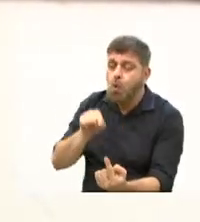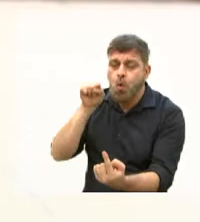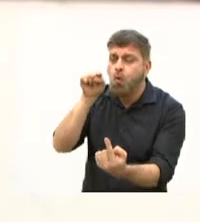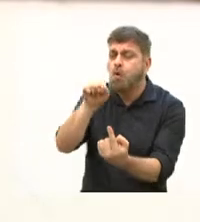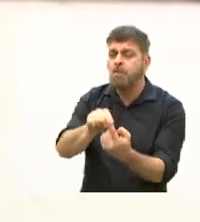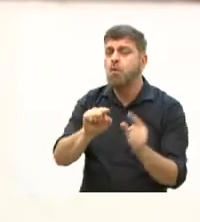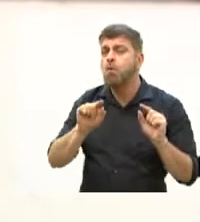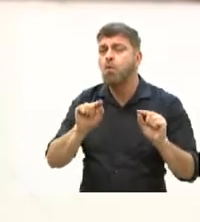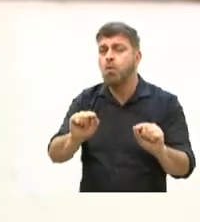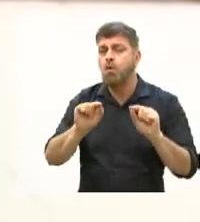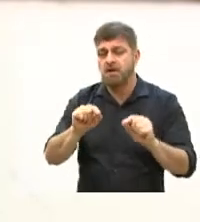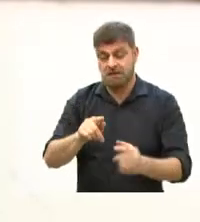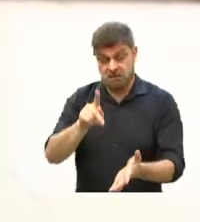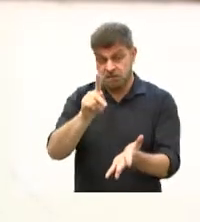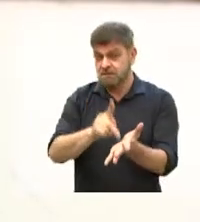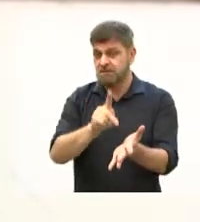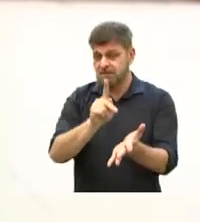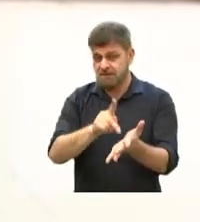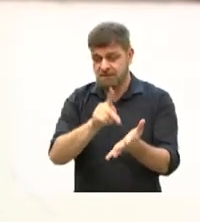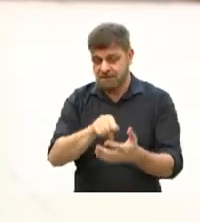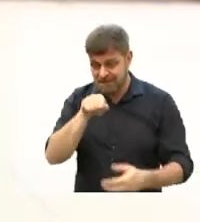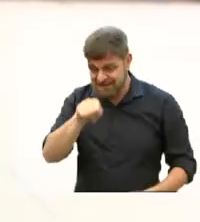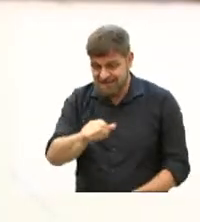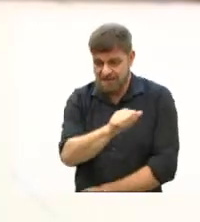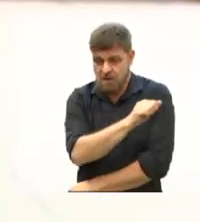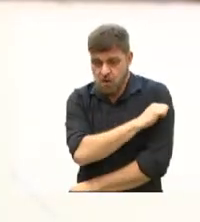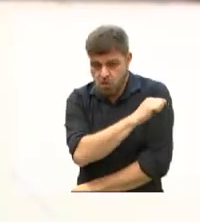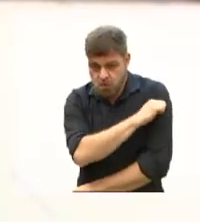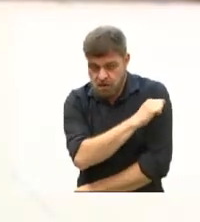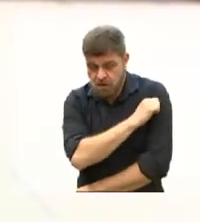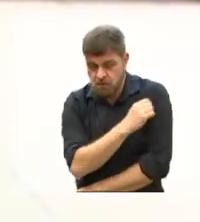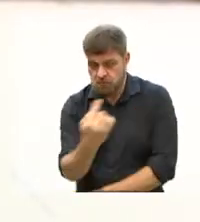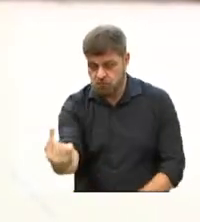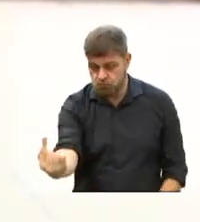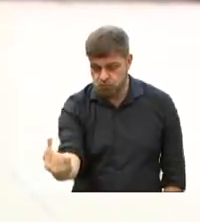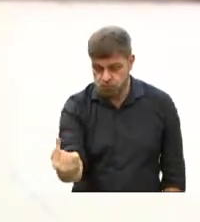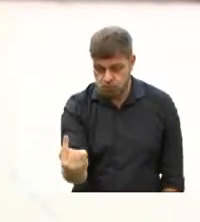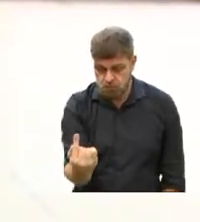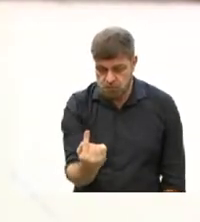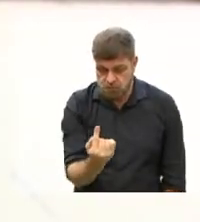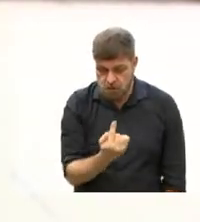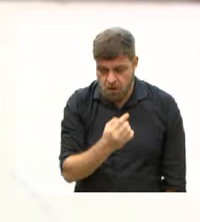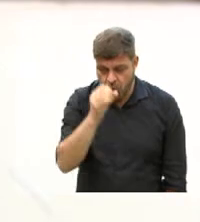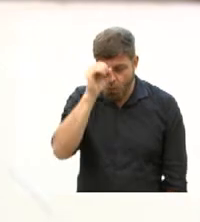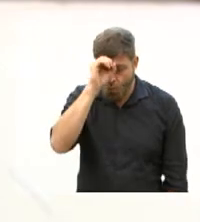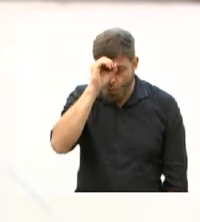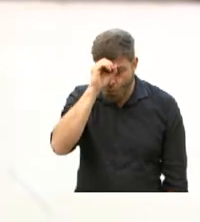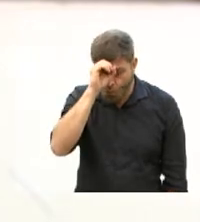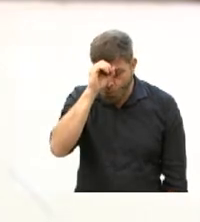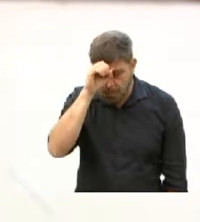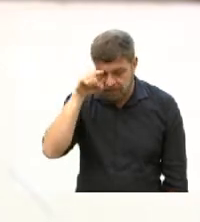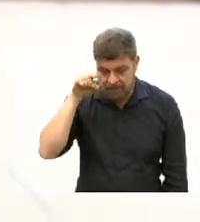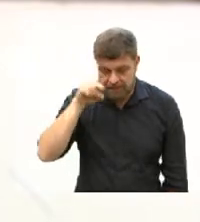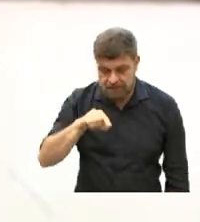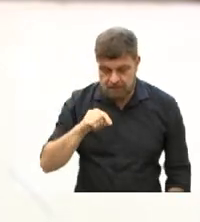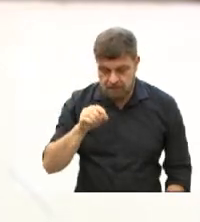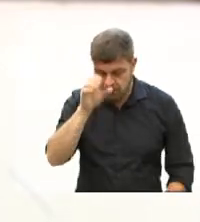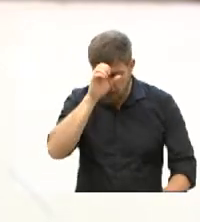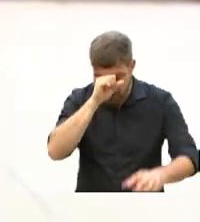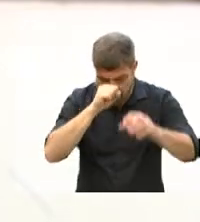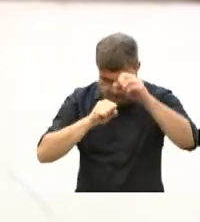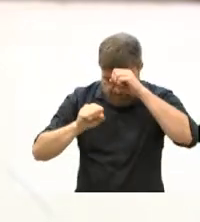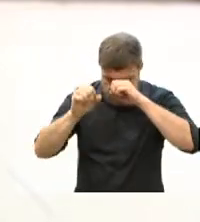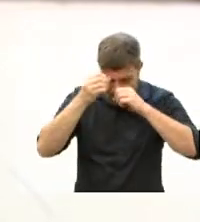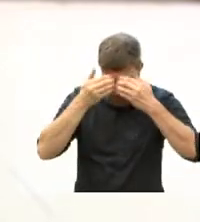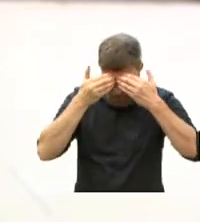é realmente que o aluno entre com uma determinada formação, um determinado nível, e que ele